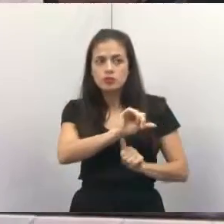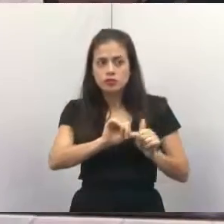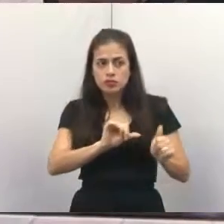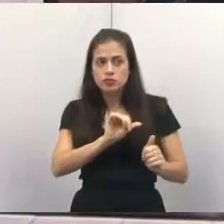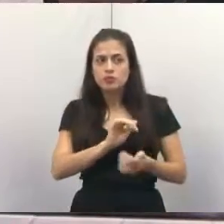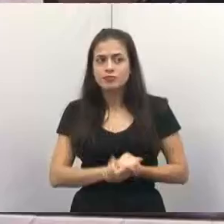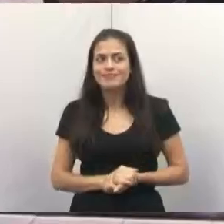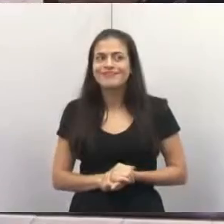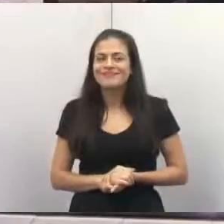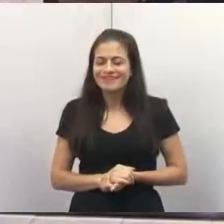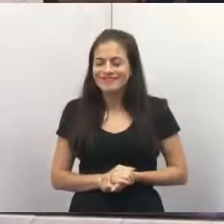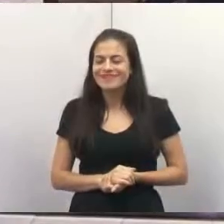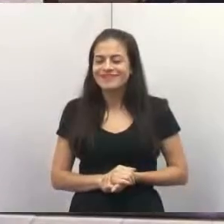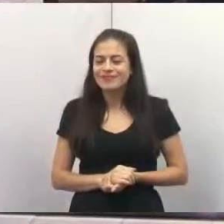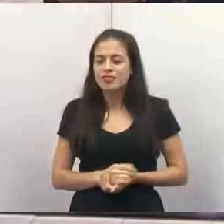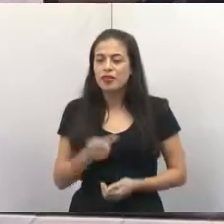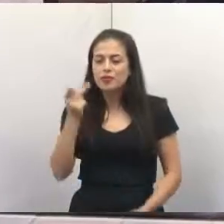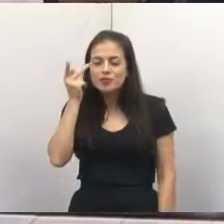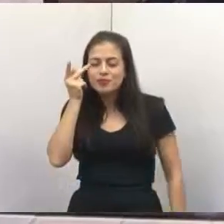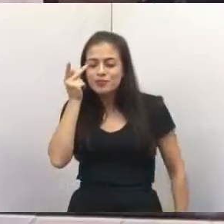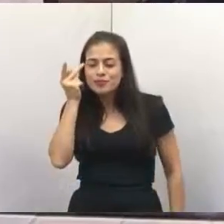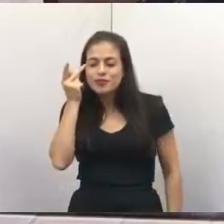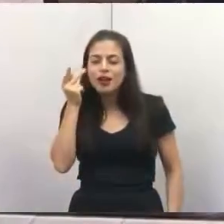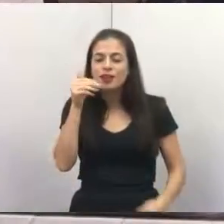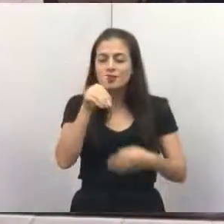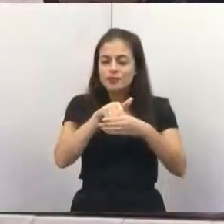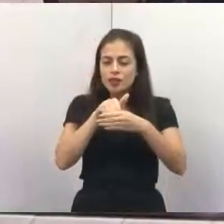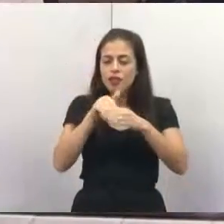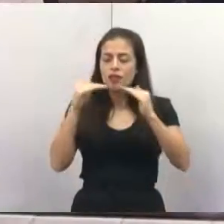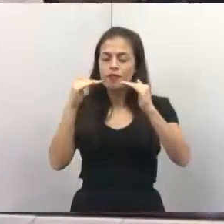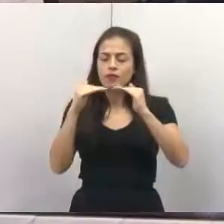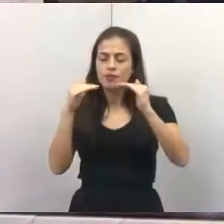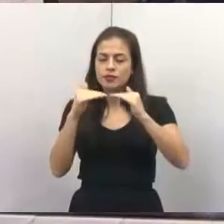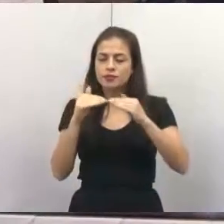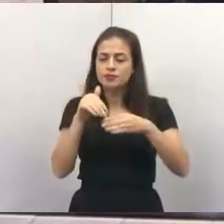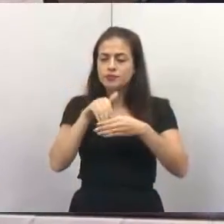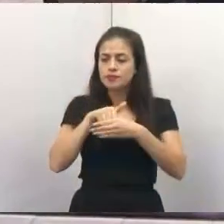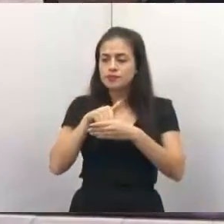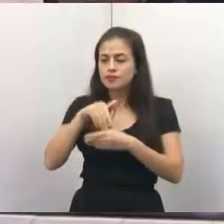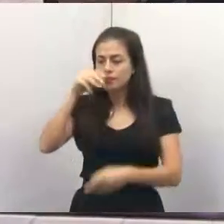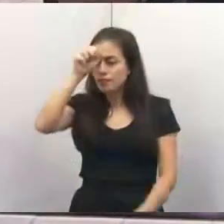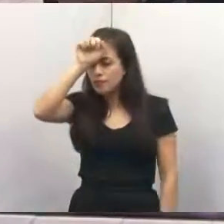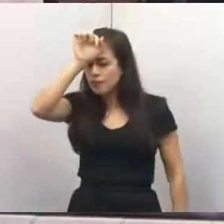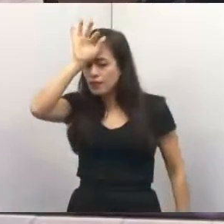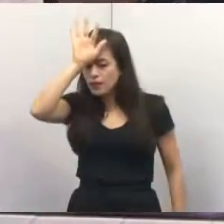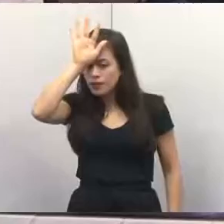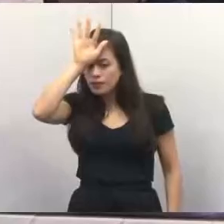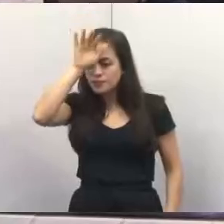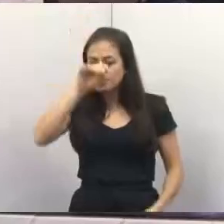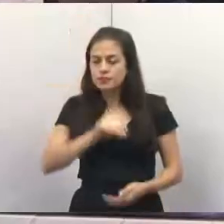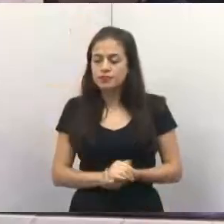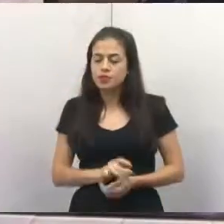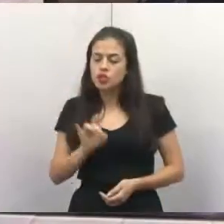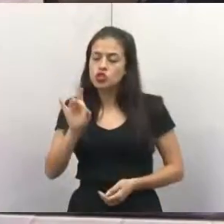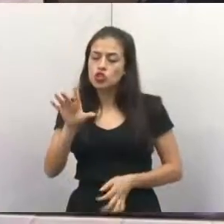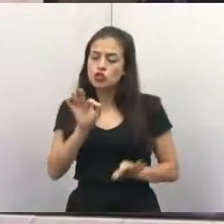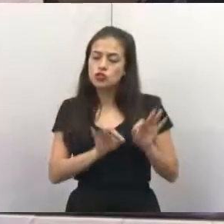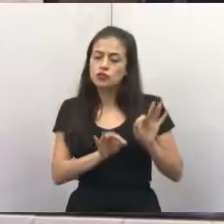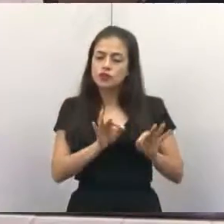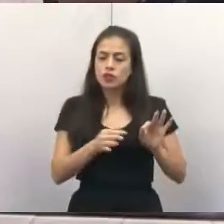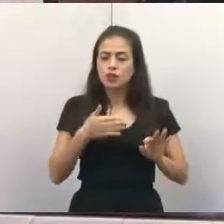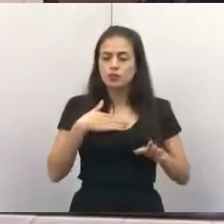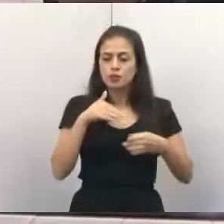Como vota o vereador Paulinho do Esporte? Favorável. Como vota o vereador Dr. Rodrigo Salomão? Só justificando meu voto,